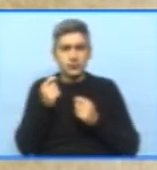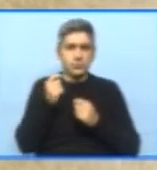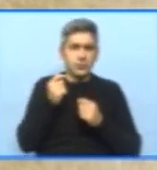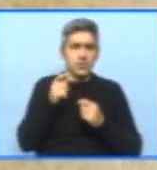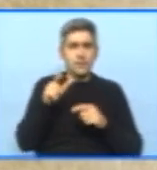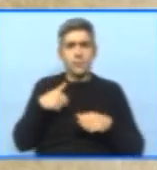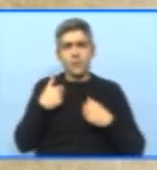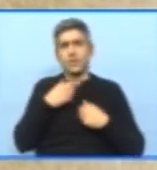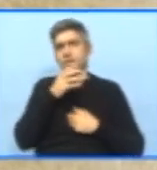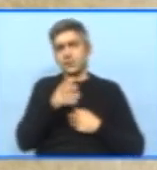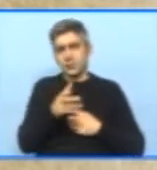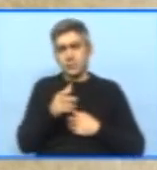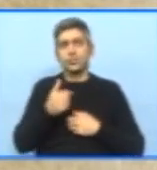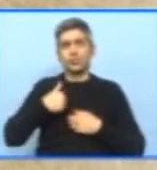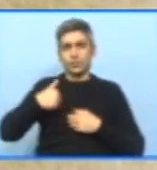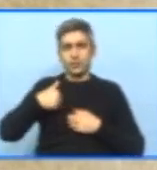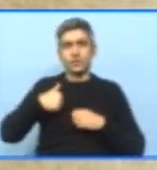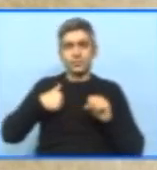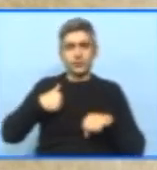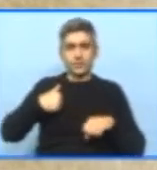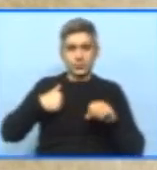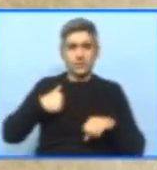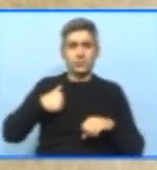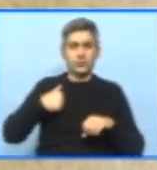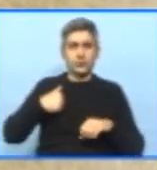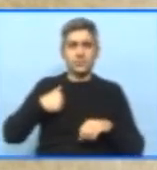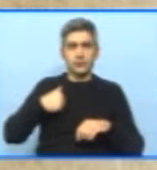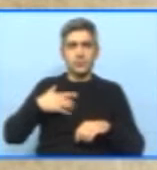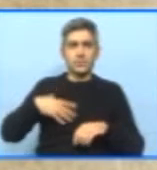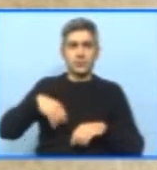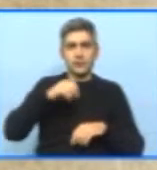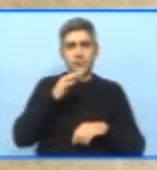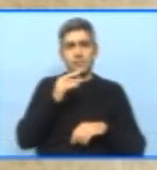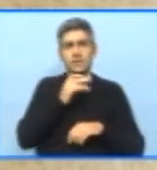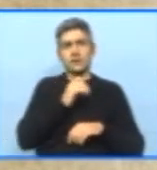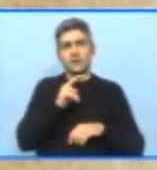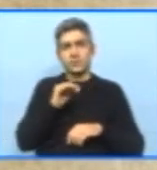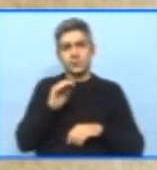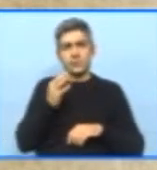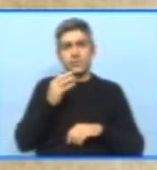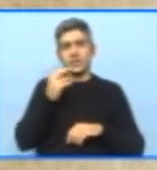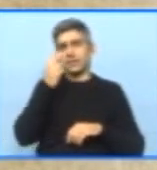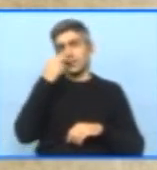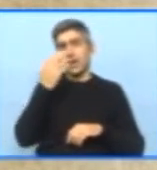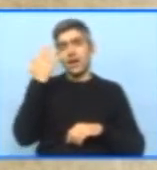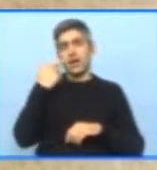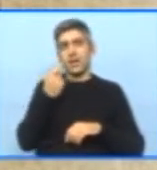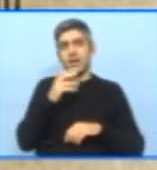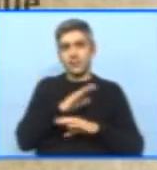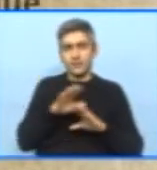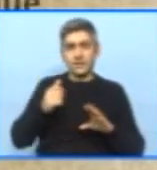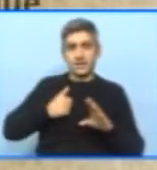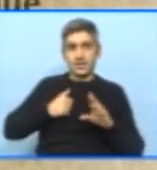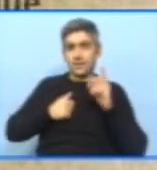ele próprio dizia: sou eu. Levaram aos fariseus o que tinha sido cego. Era